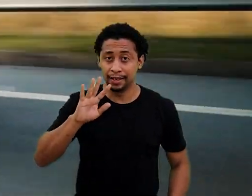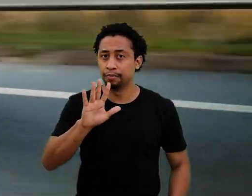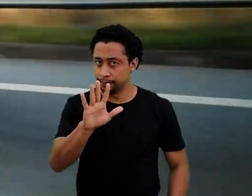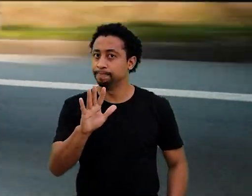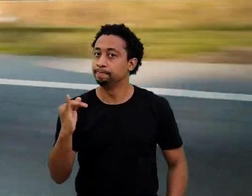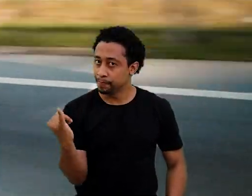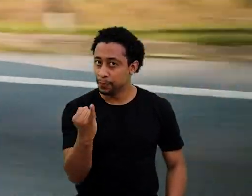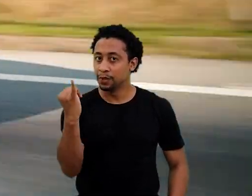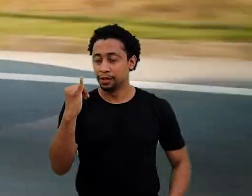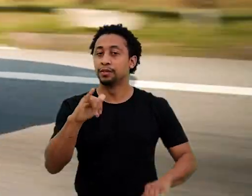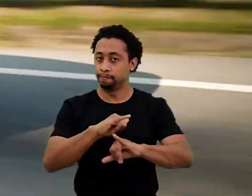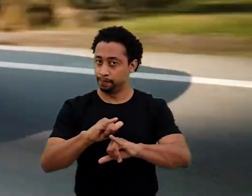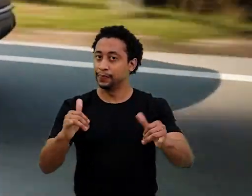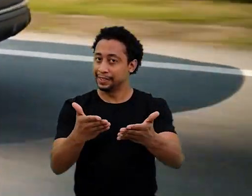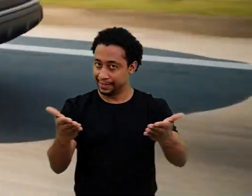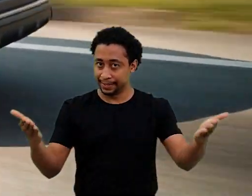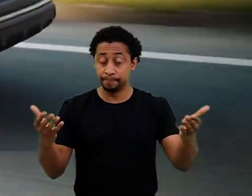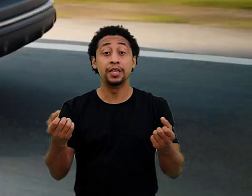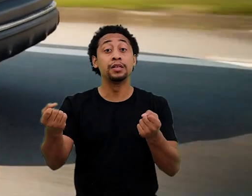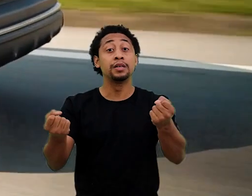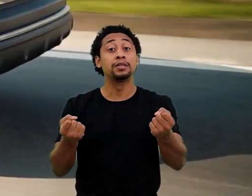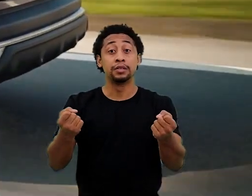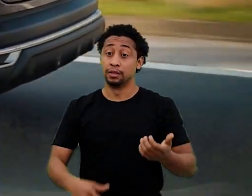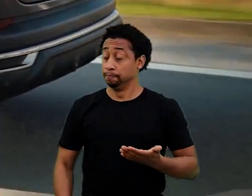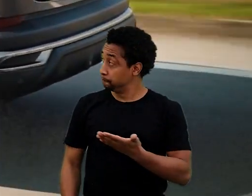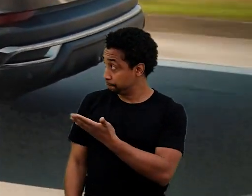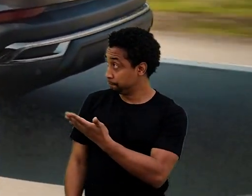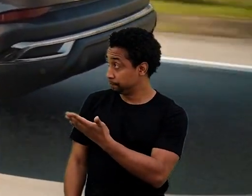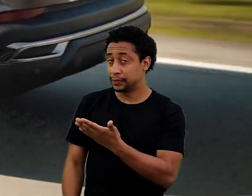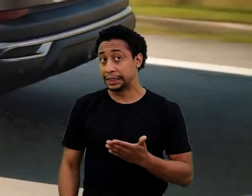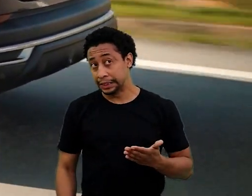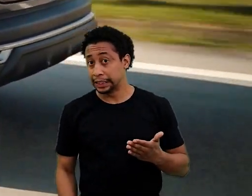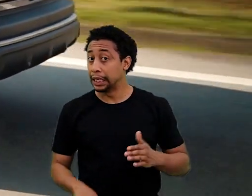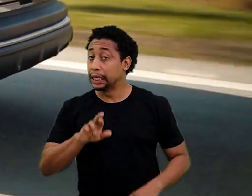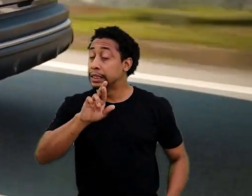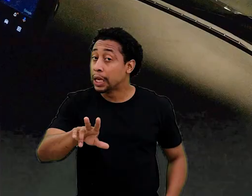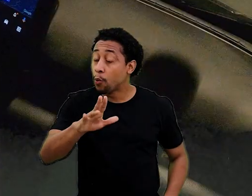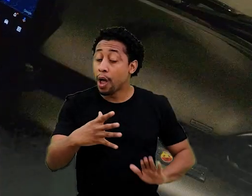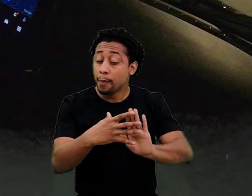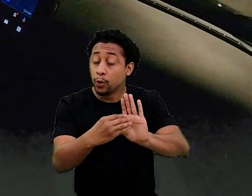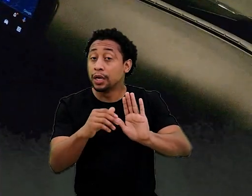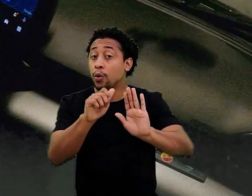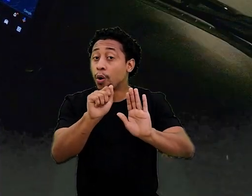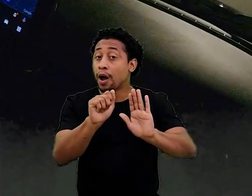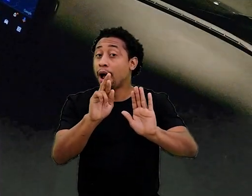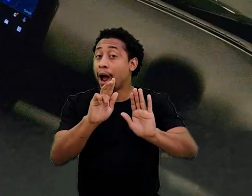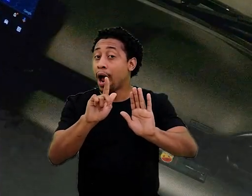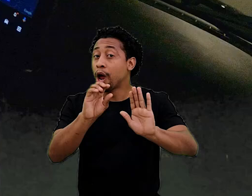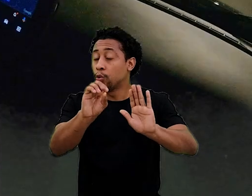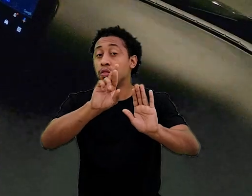pessoal, esse carro aqui não é a plataforma do Argo, né, é a plataforma do Pulse,